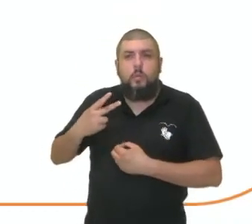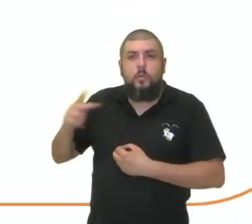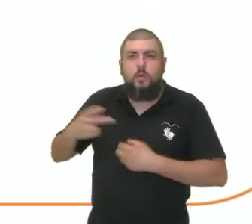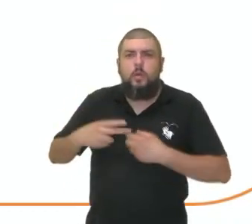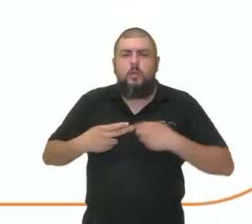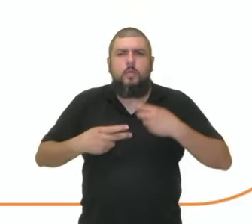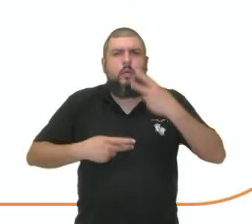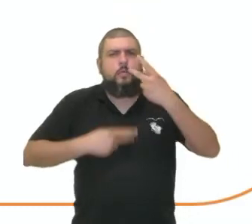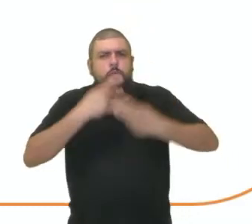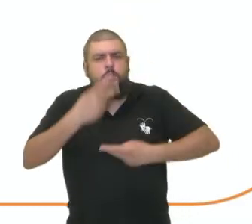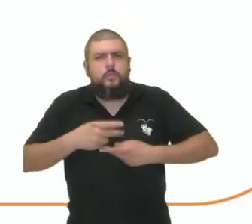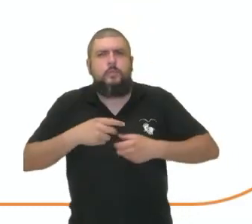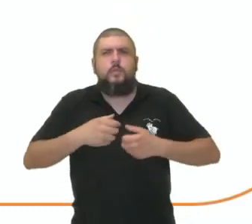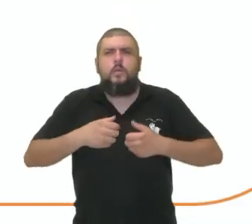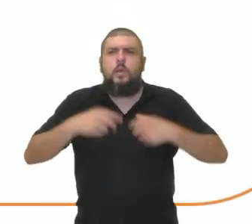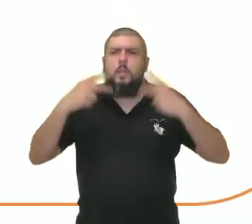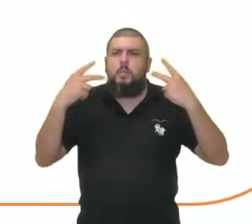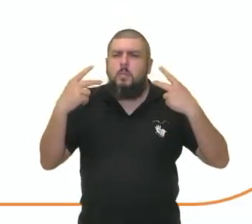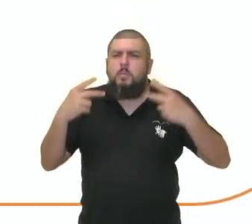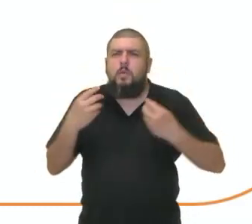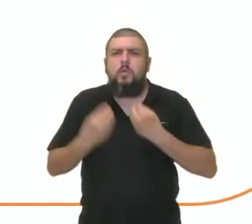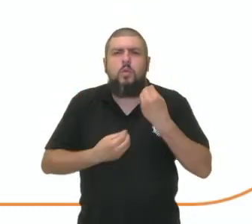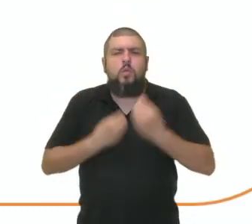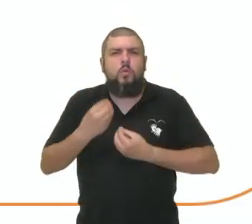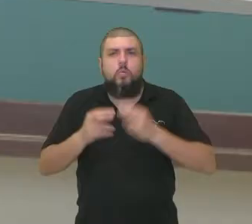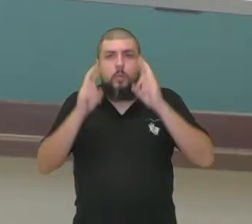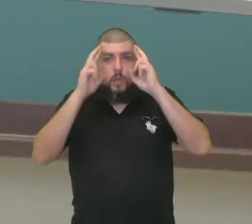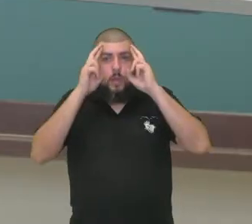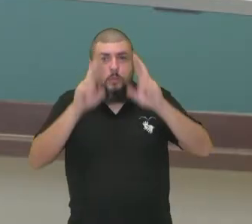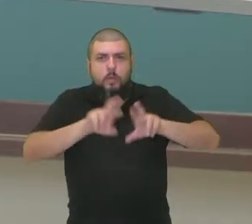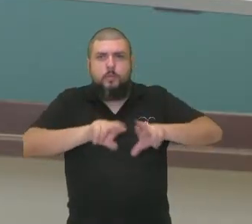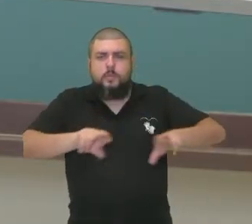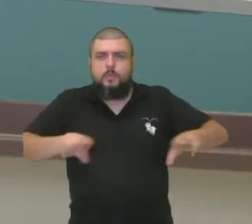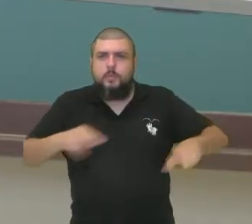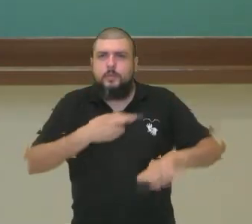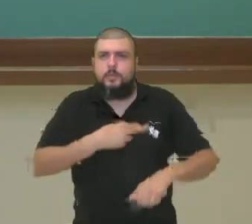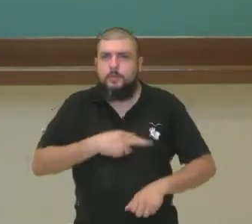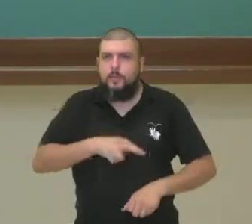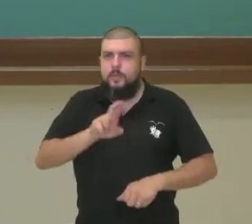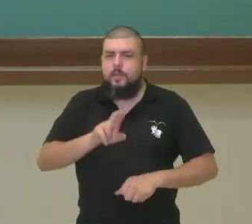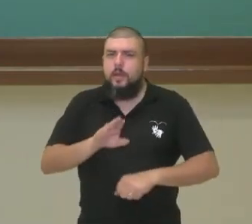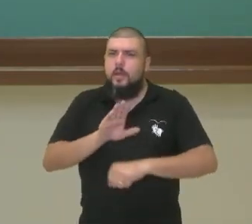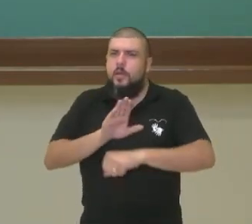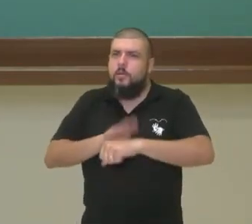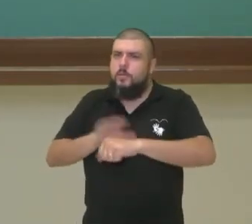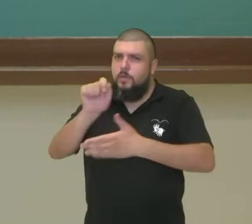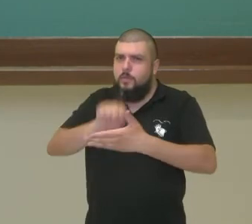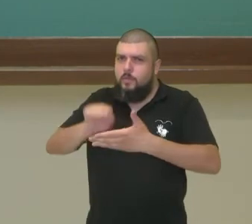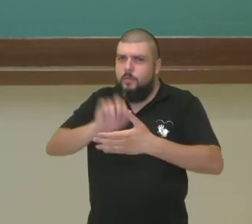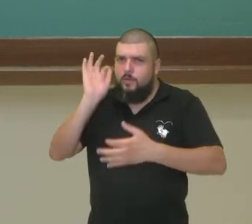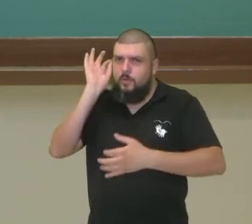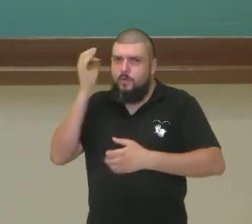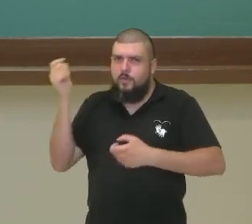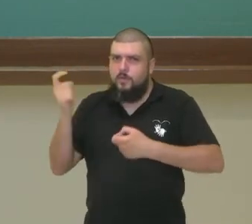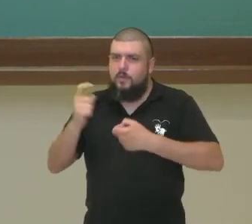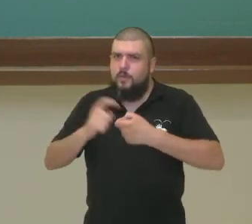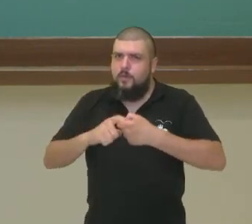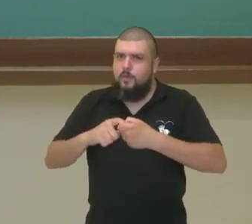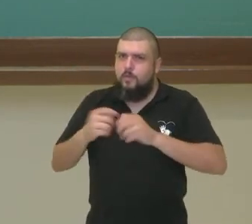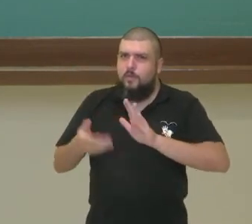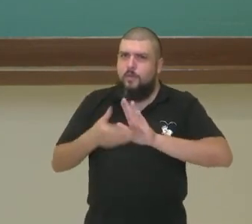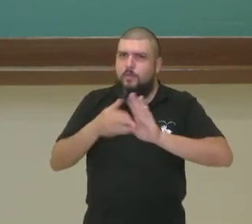promover os direitos humanos e o respeito à diversidade religiosa. Tempo para vocês escreverem e já voltamos com